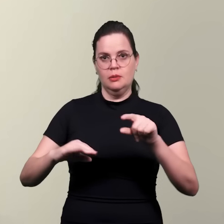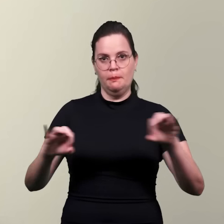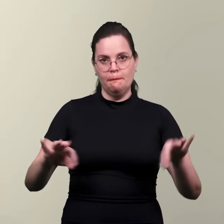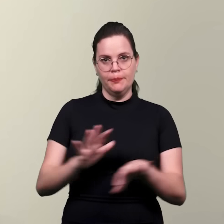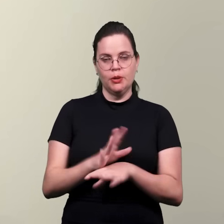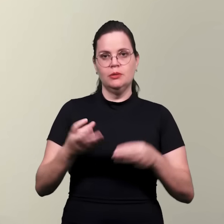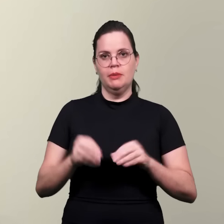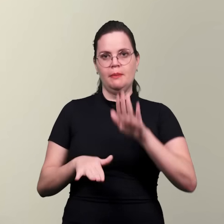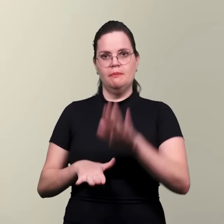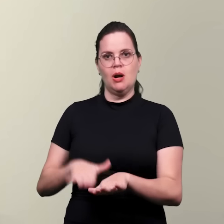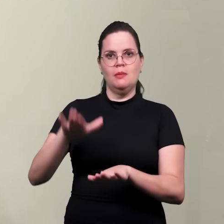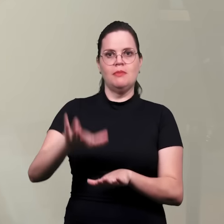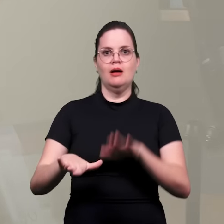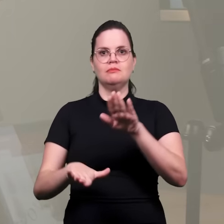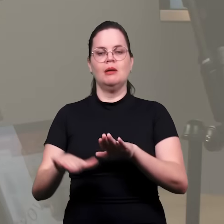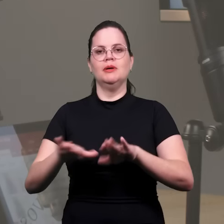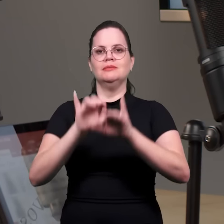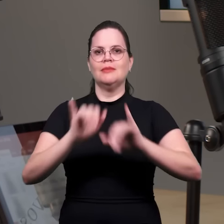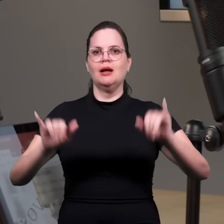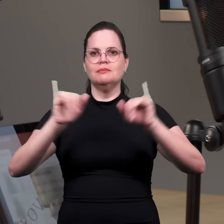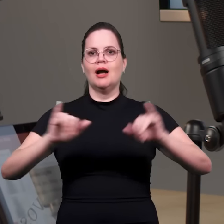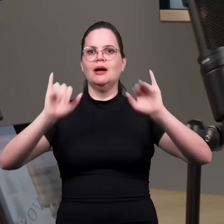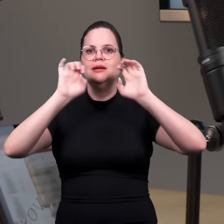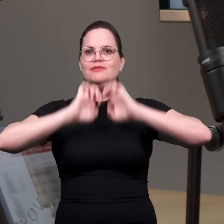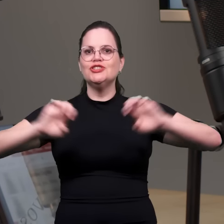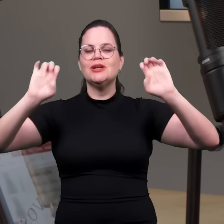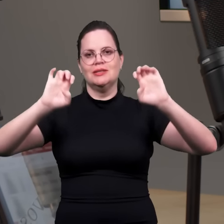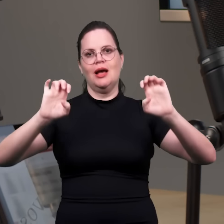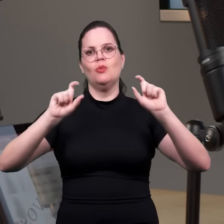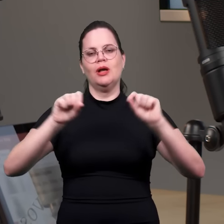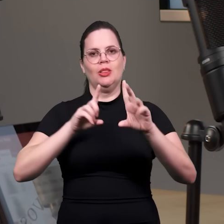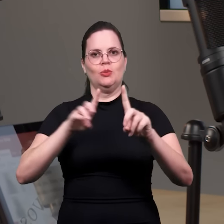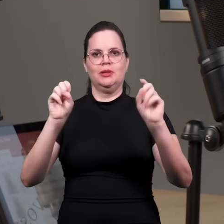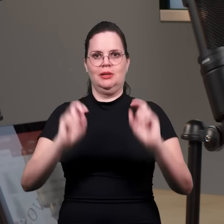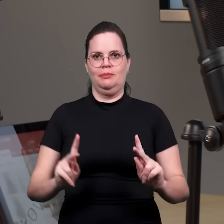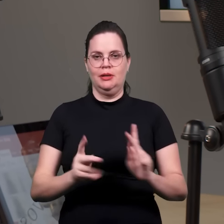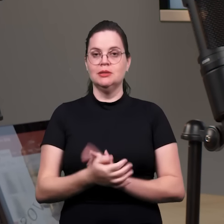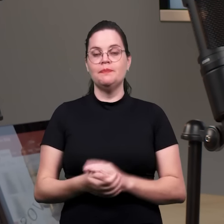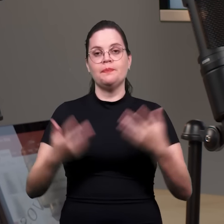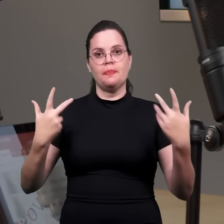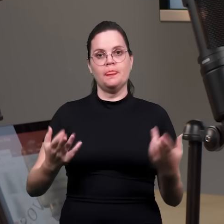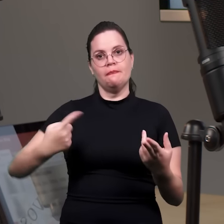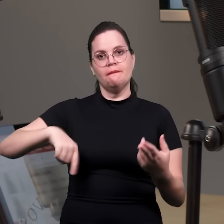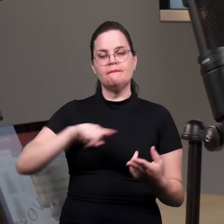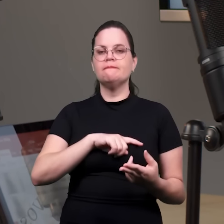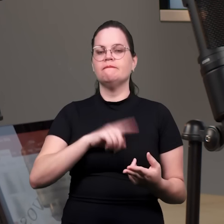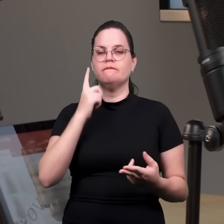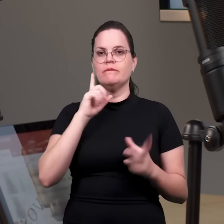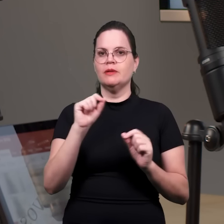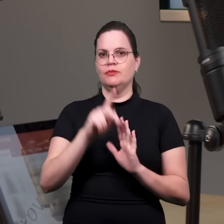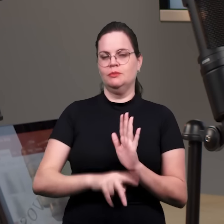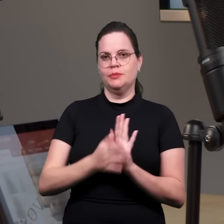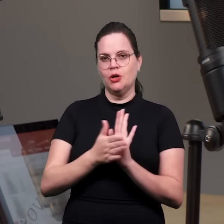preparação do evangelho da paz. É uma vida que se vive conforme a palavra de Deus, conforme o